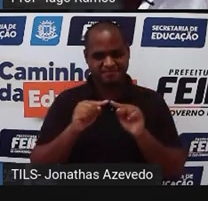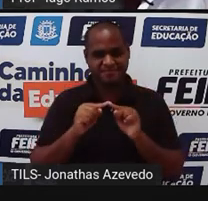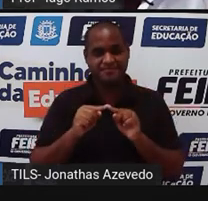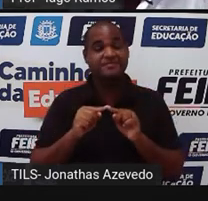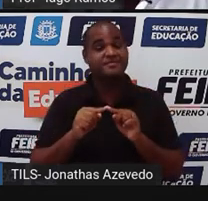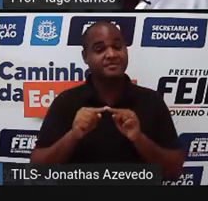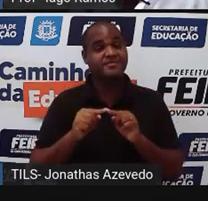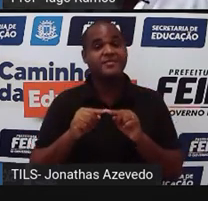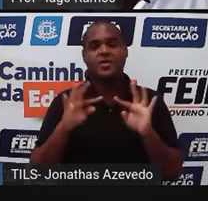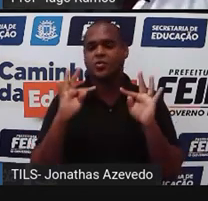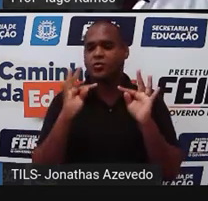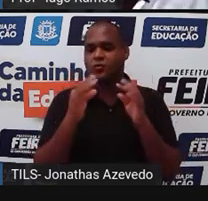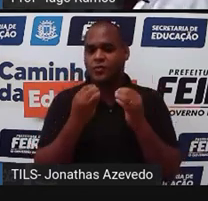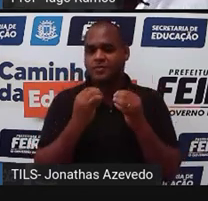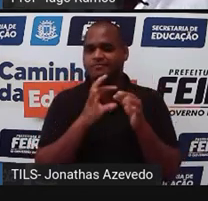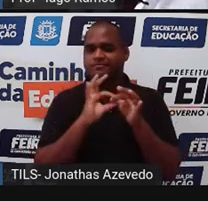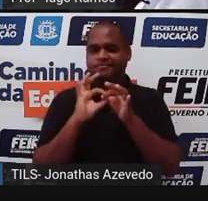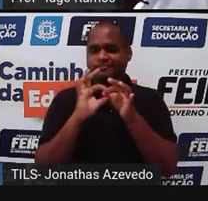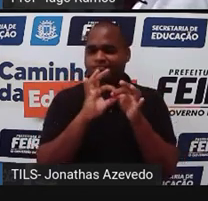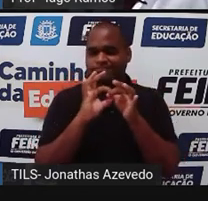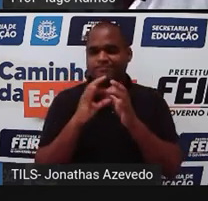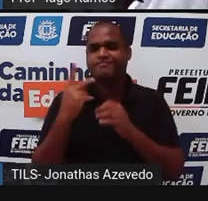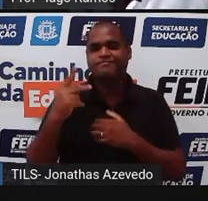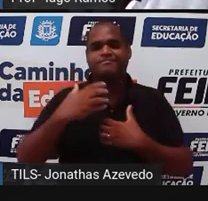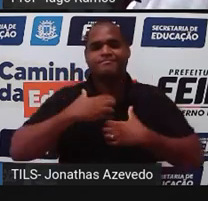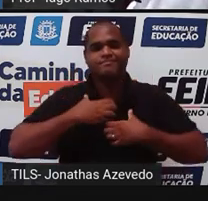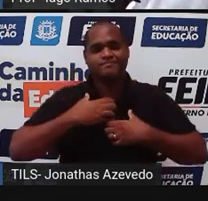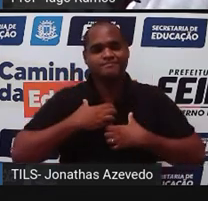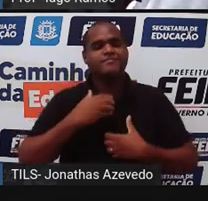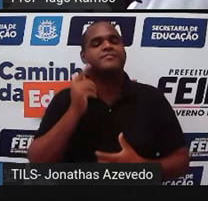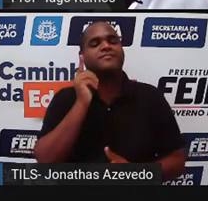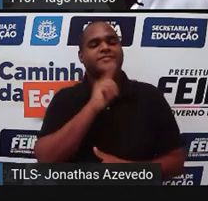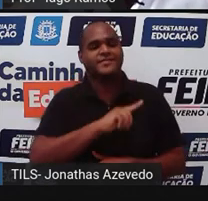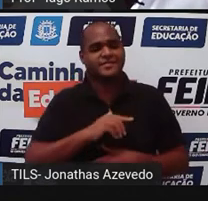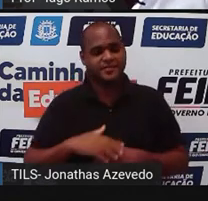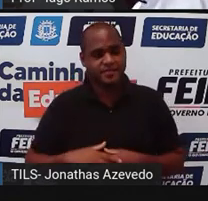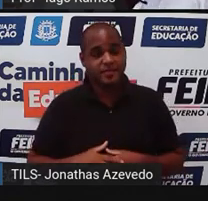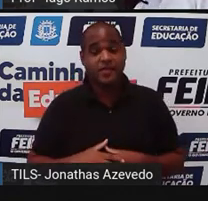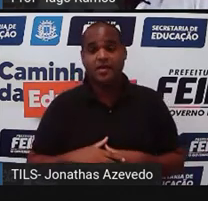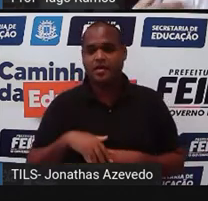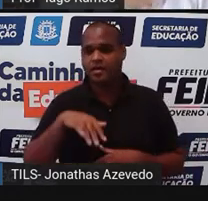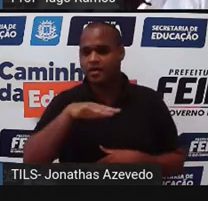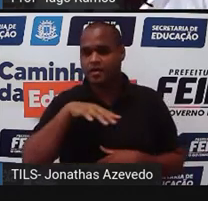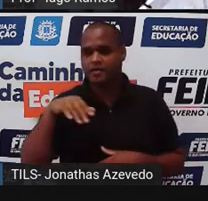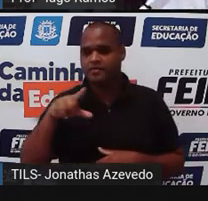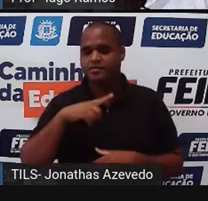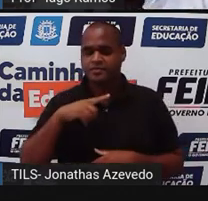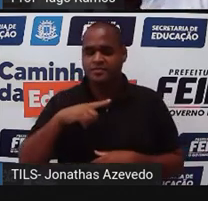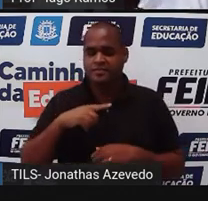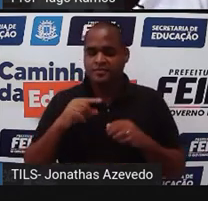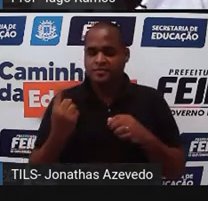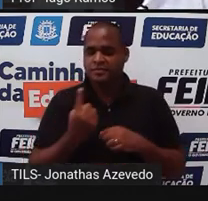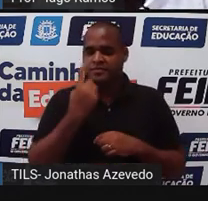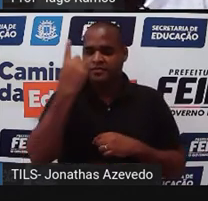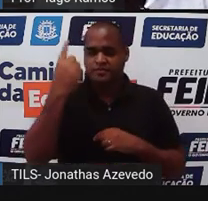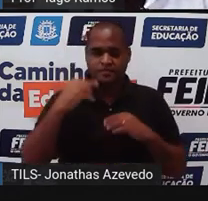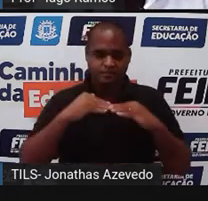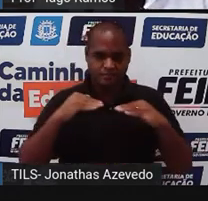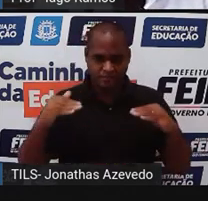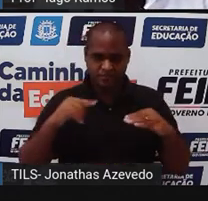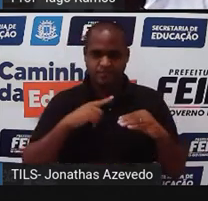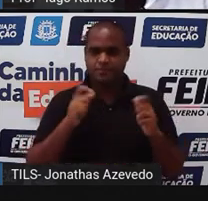tudo agora faz sentido porque que a área do triângulo é calculada fazendo comprimento vezes altura dividido